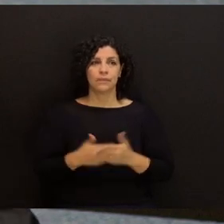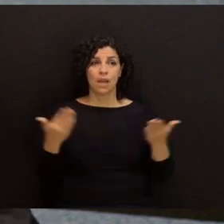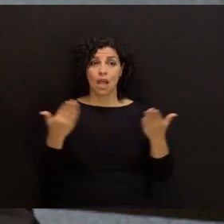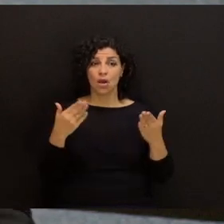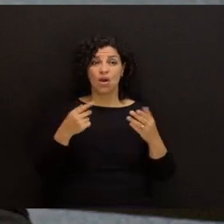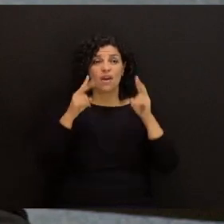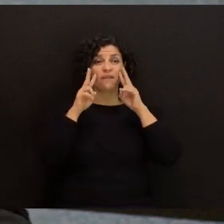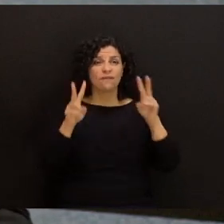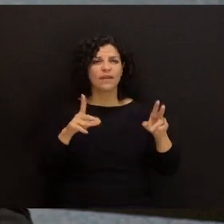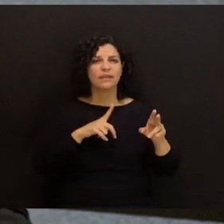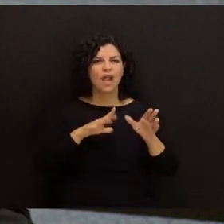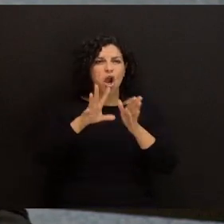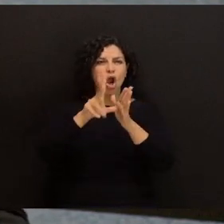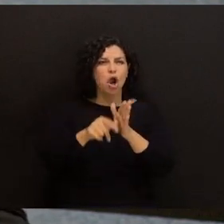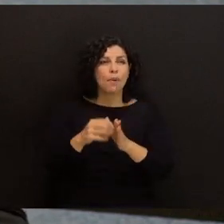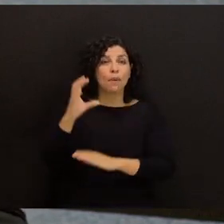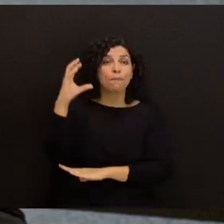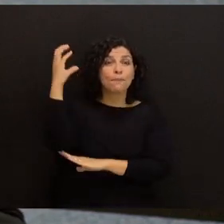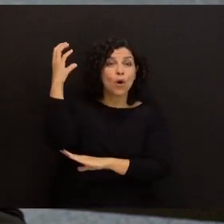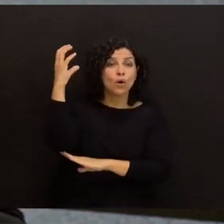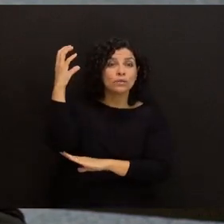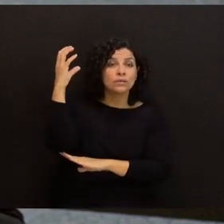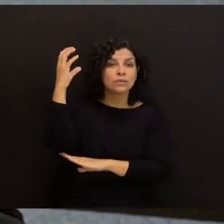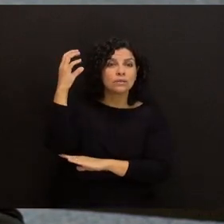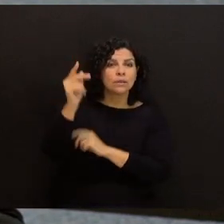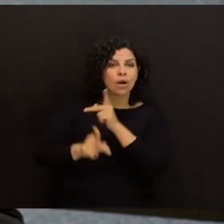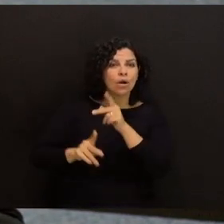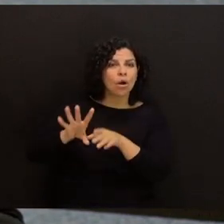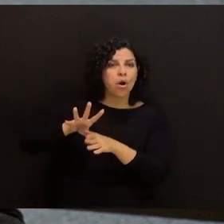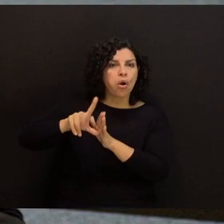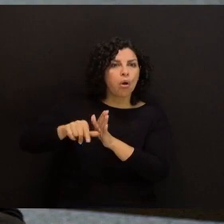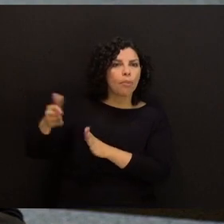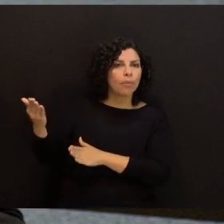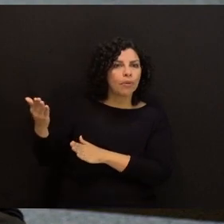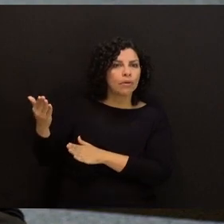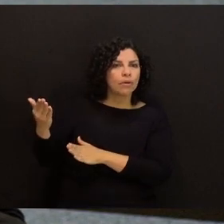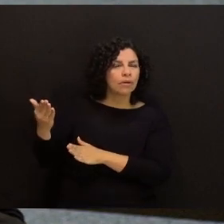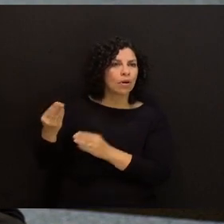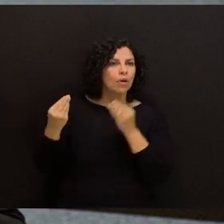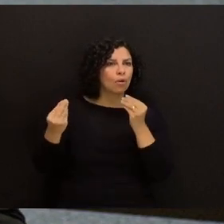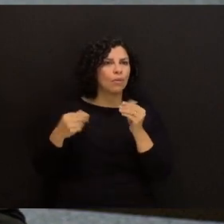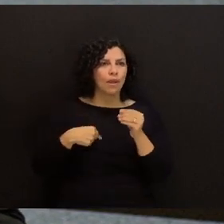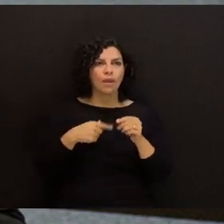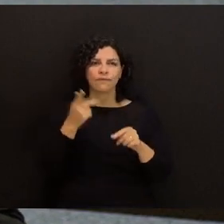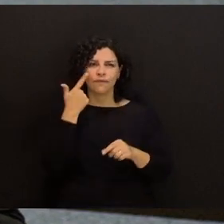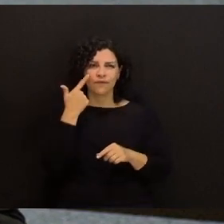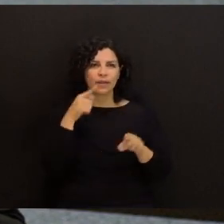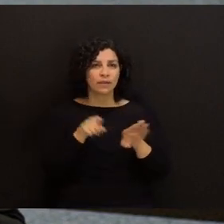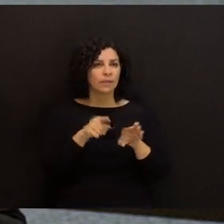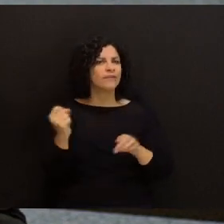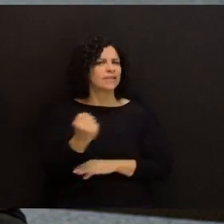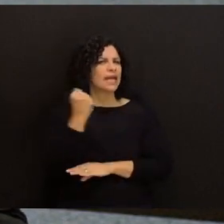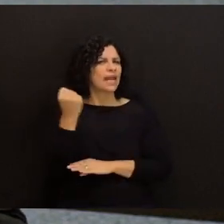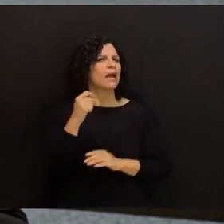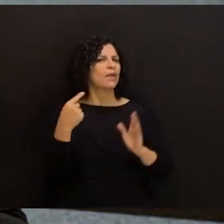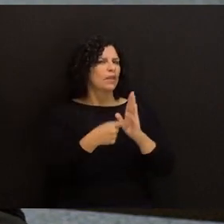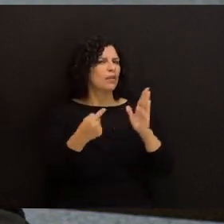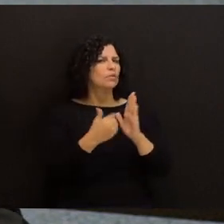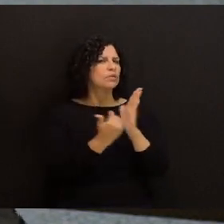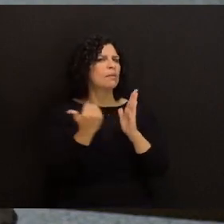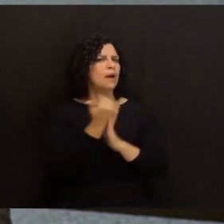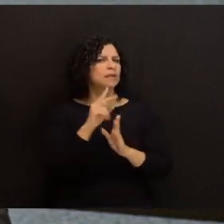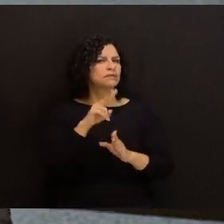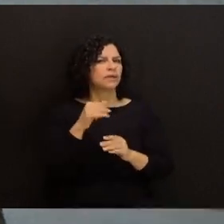viver roubando o poste da população a denúncia será bem mais grave dessa vez obrigado